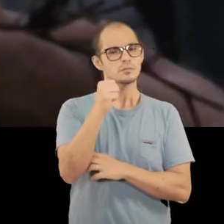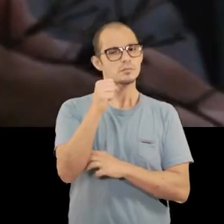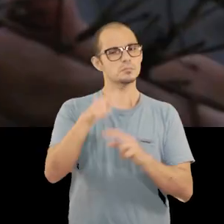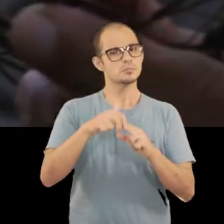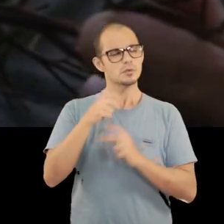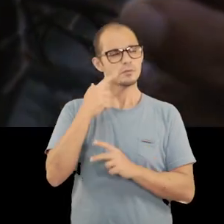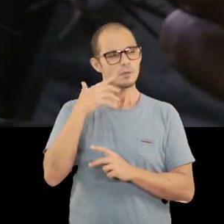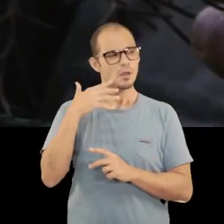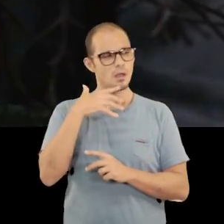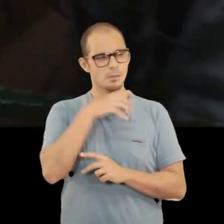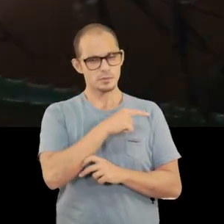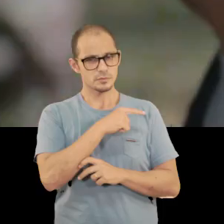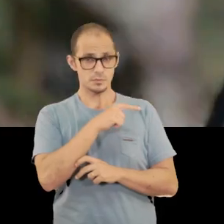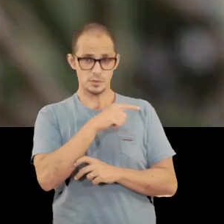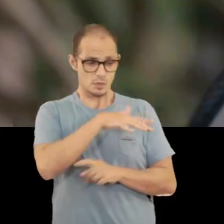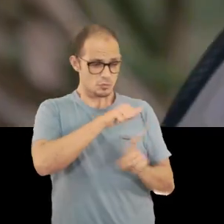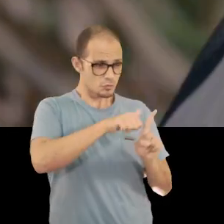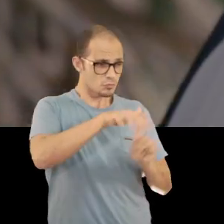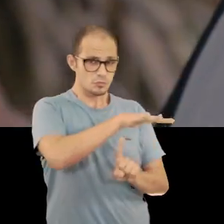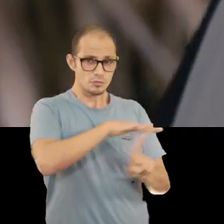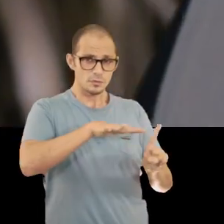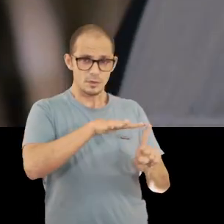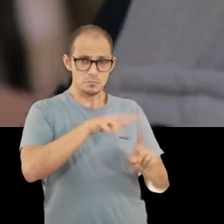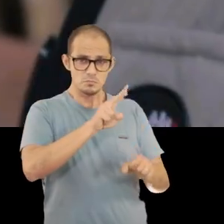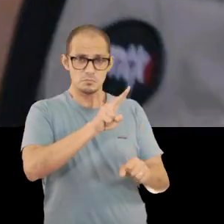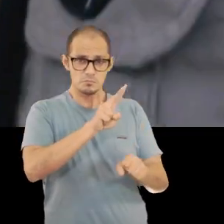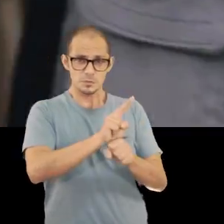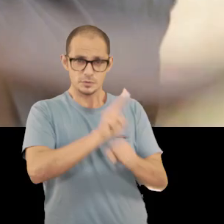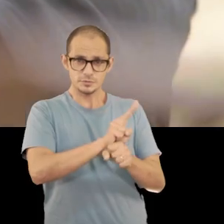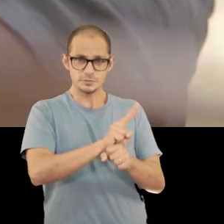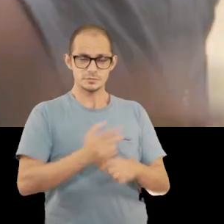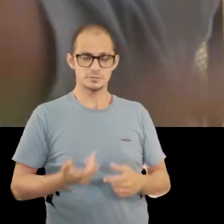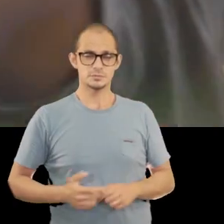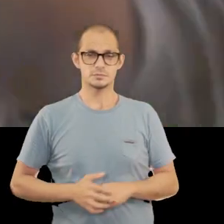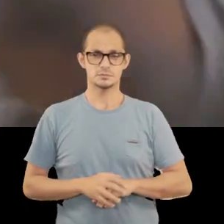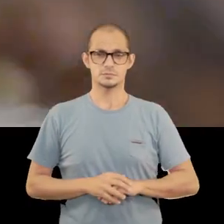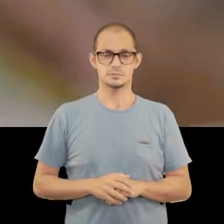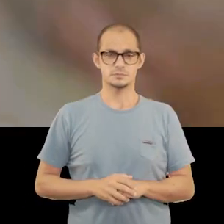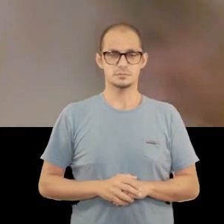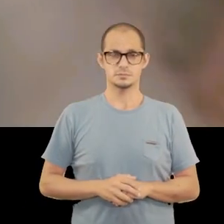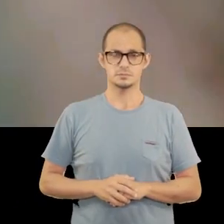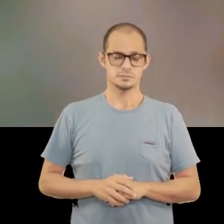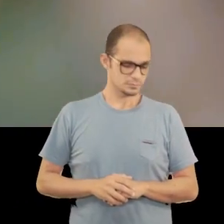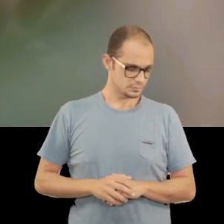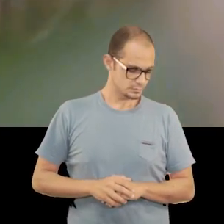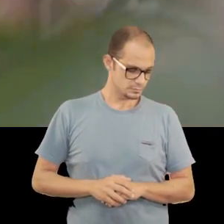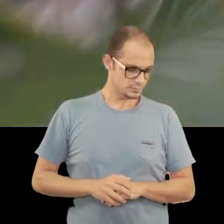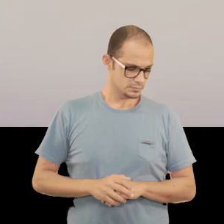com mais força, porque percebem que a nossa sociedade está fazendo esse caminho de volta.